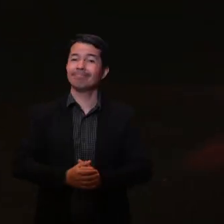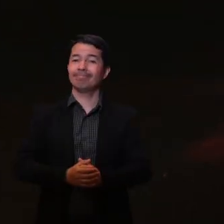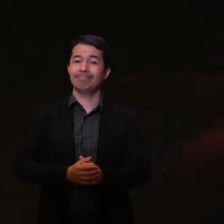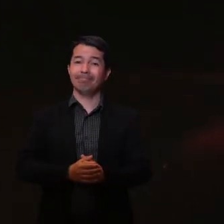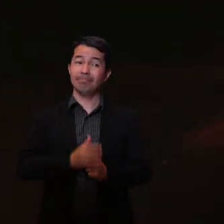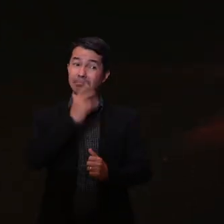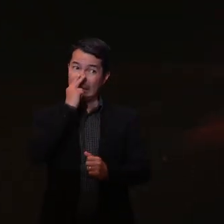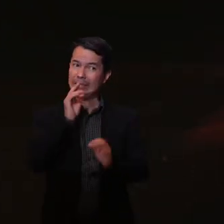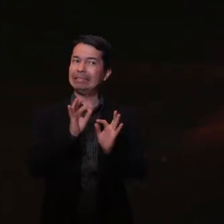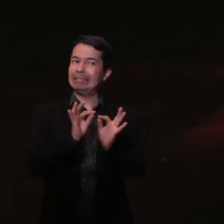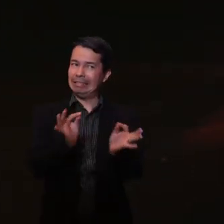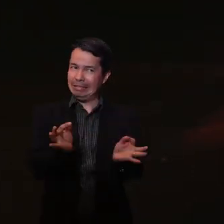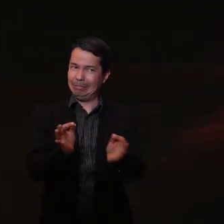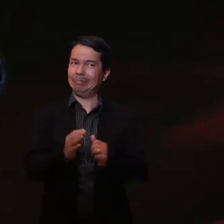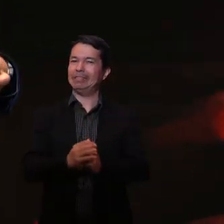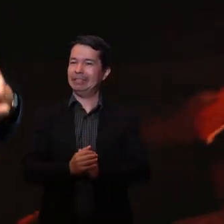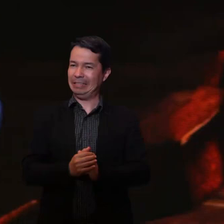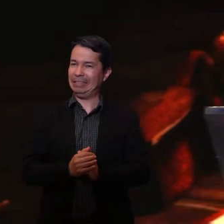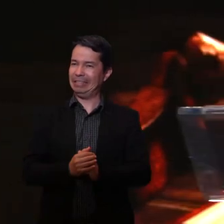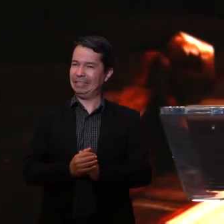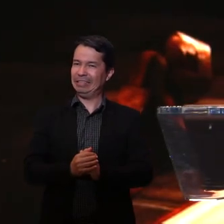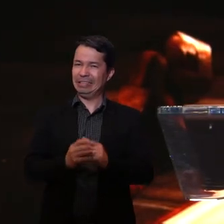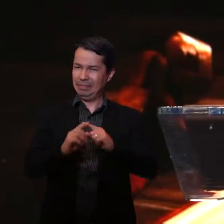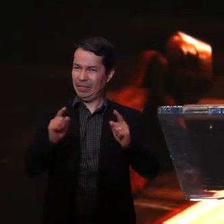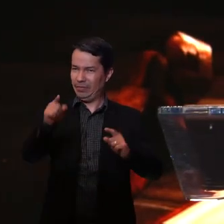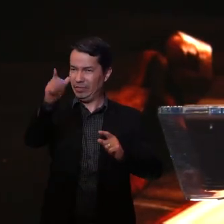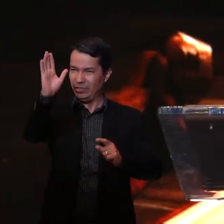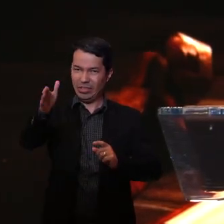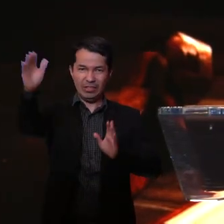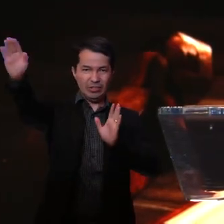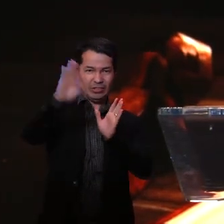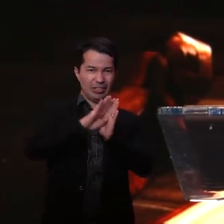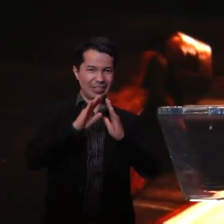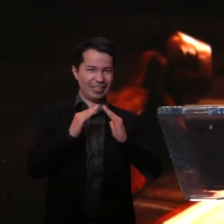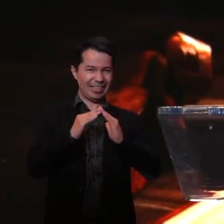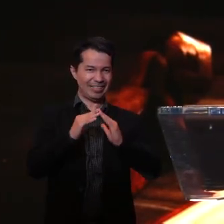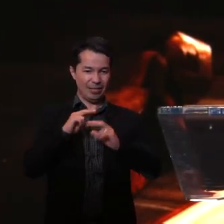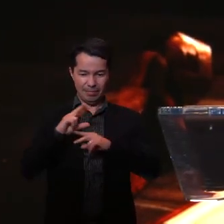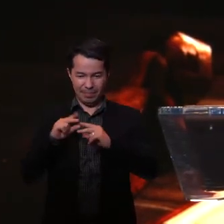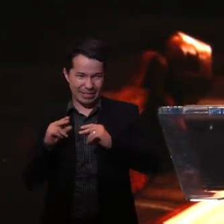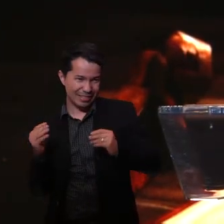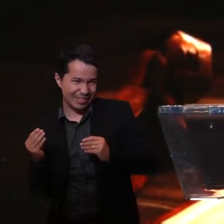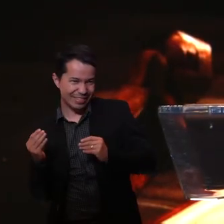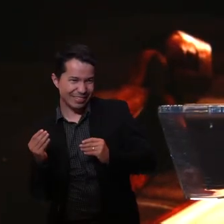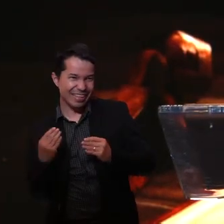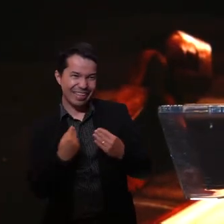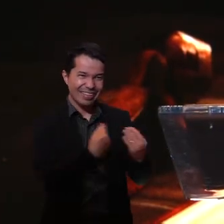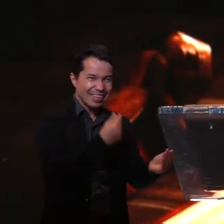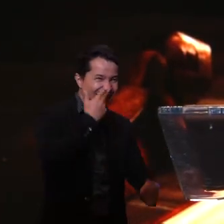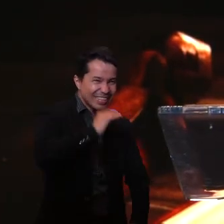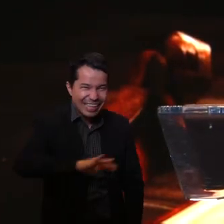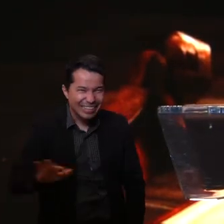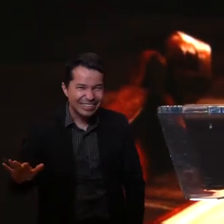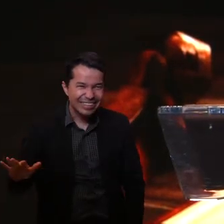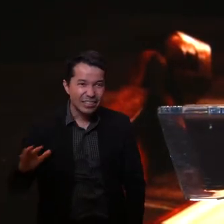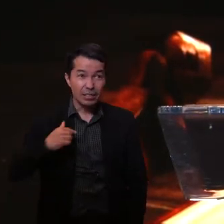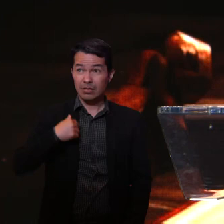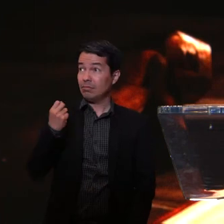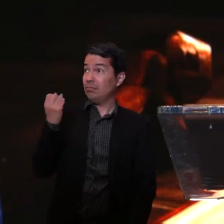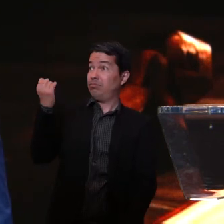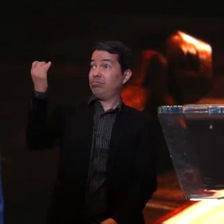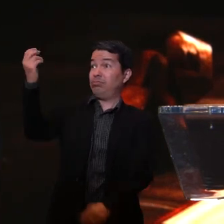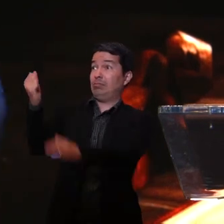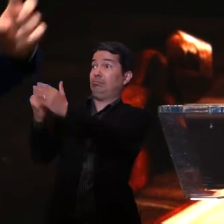Eu não sei se você já voltou para casa com presente para as crianças. Eu, quando volto de viagem, normalmente trago alguma coisa para os